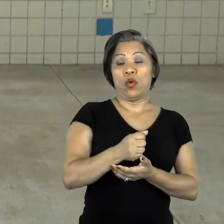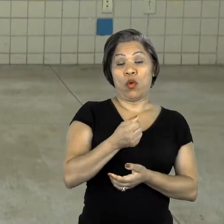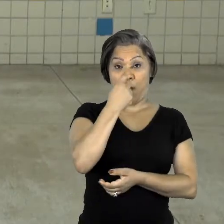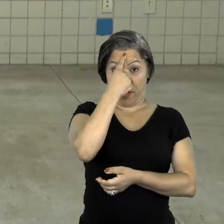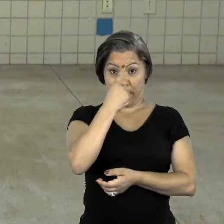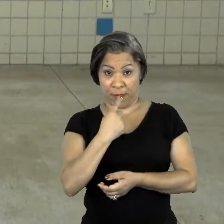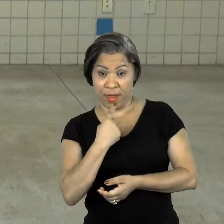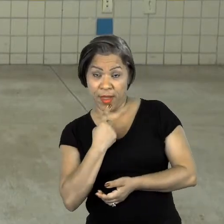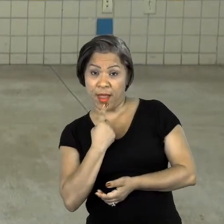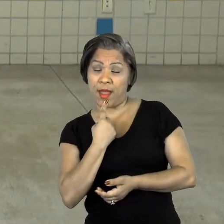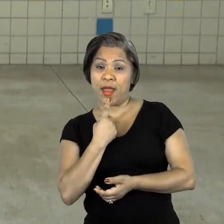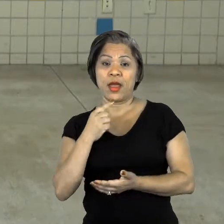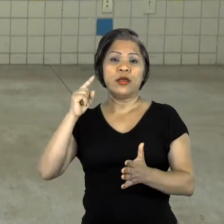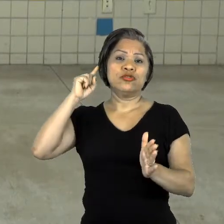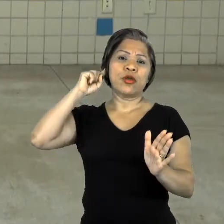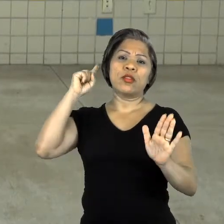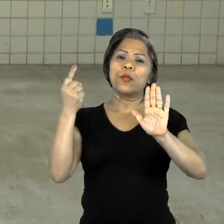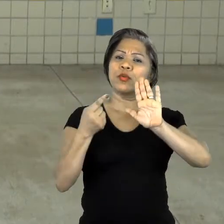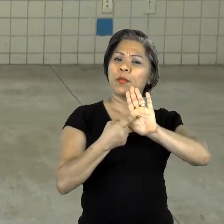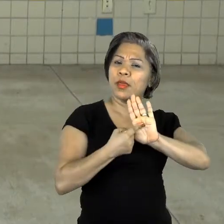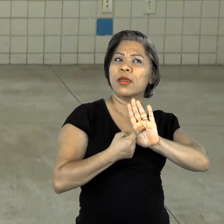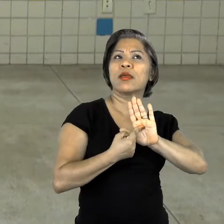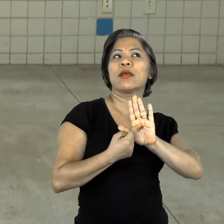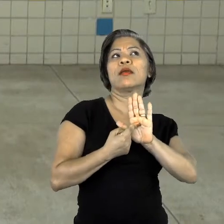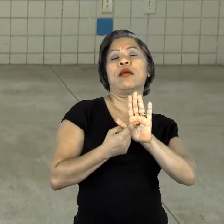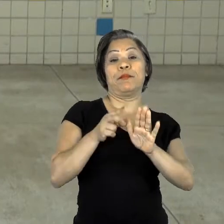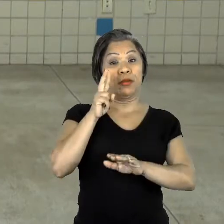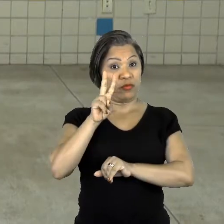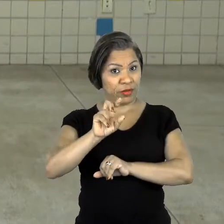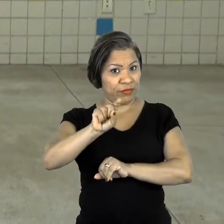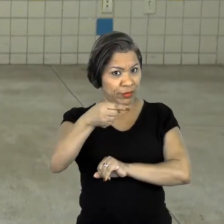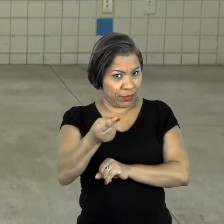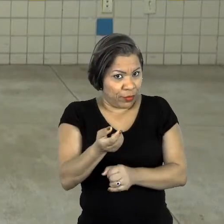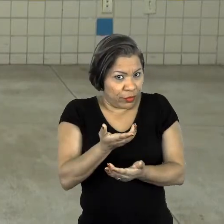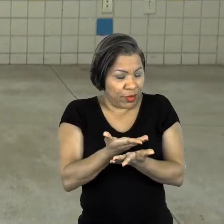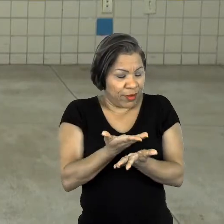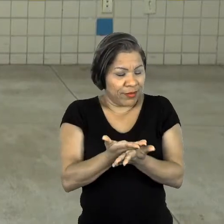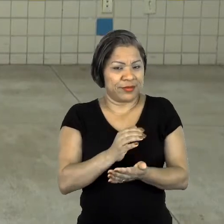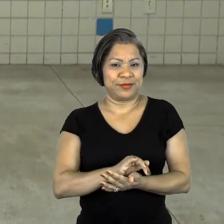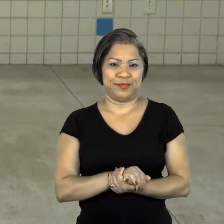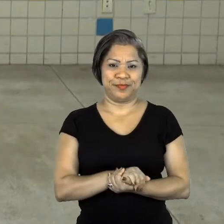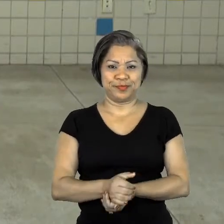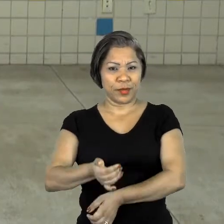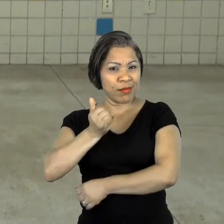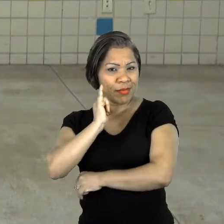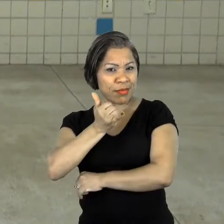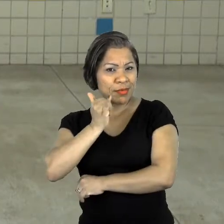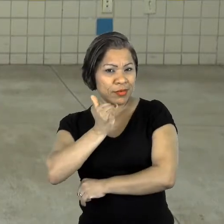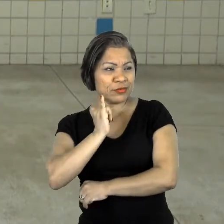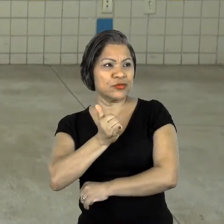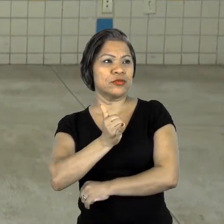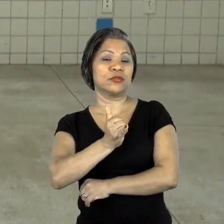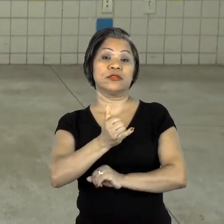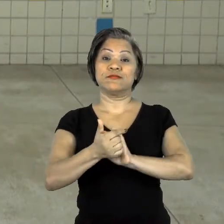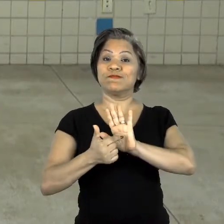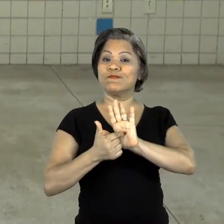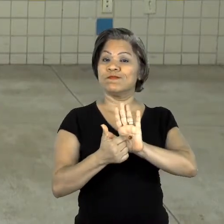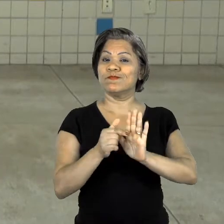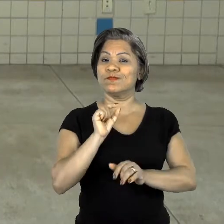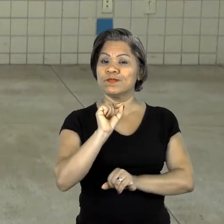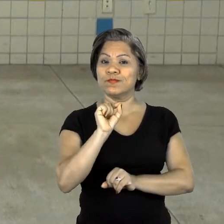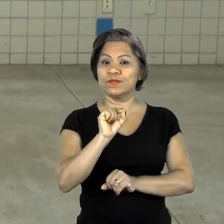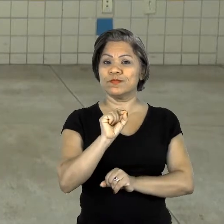gente vai ver na outra aula, na próxima aula. E essa narrativa, ela apresenta